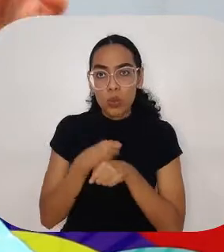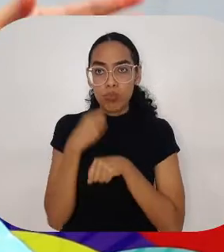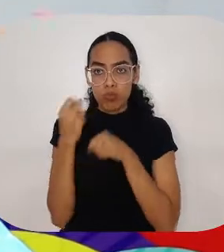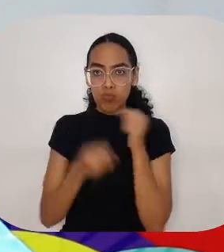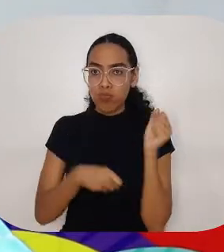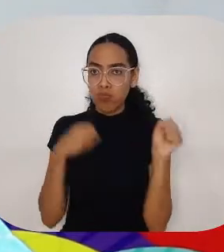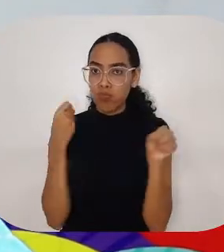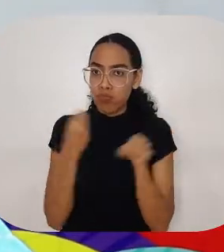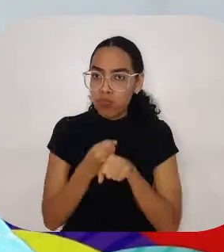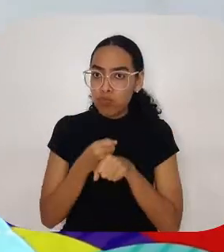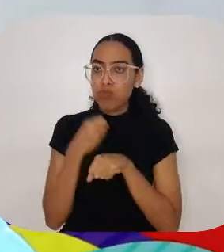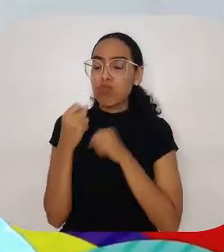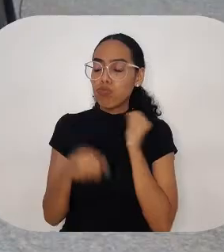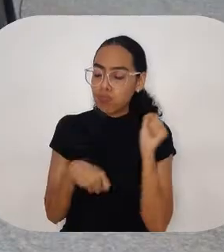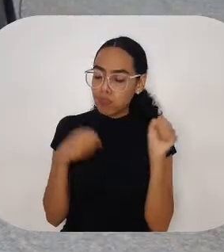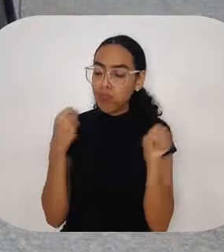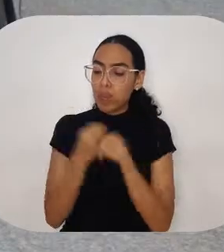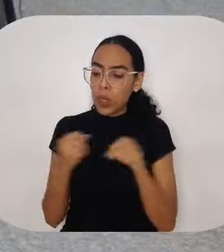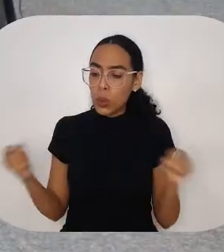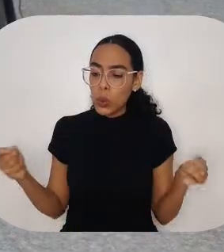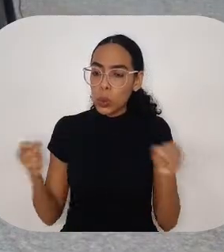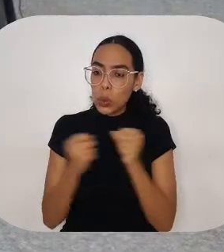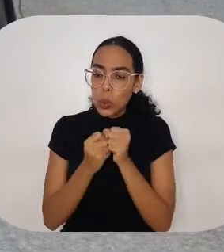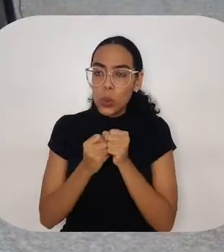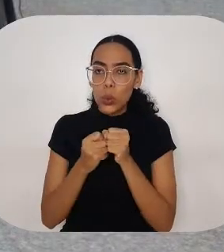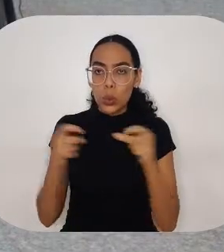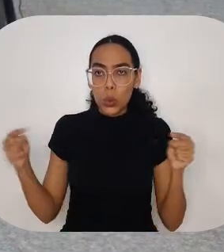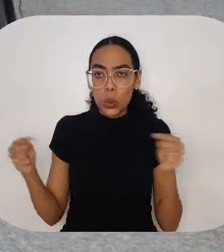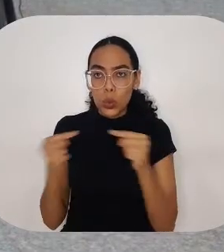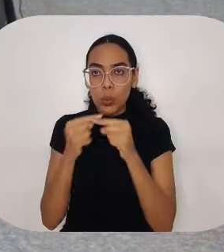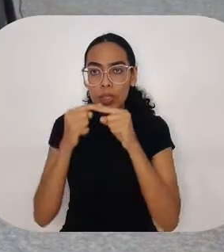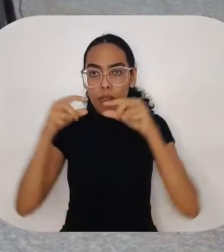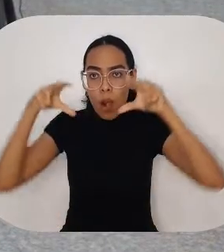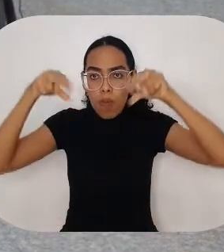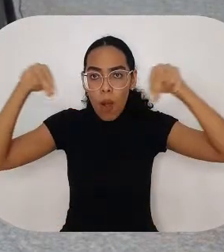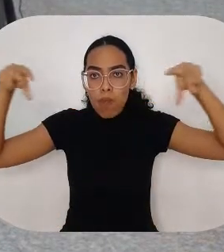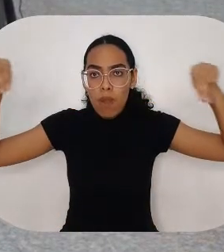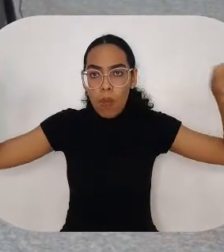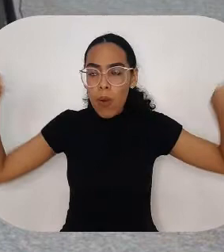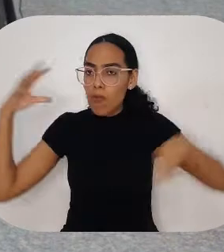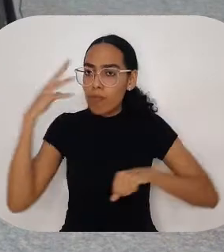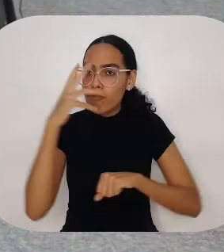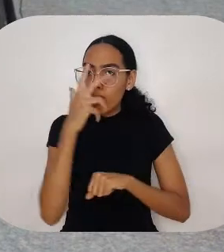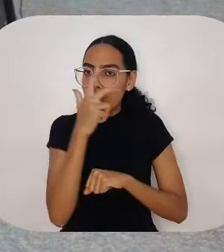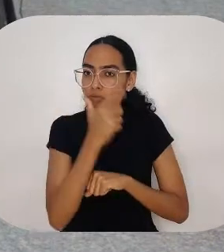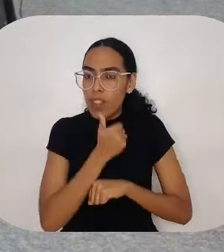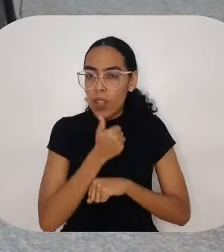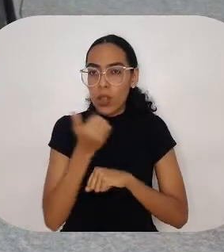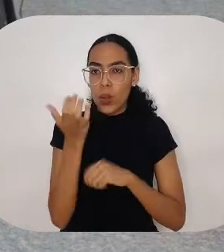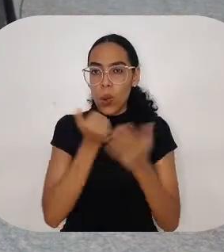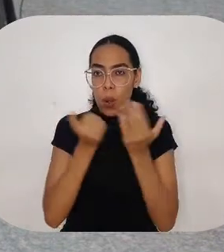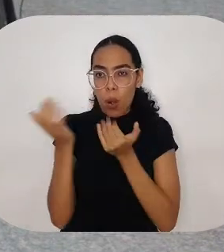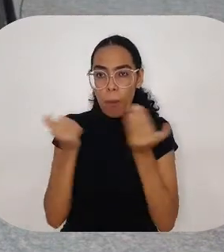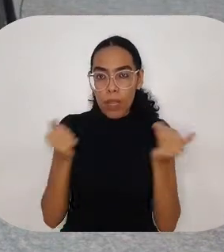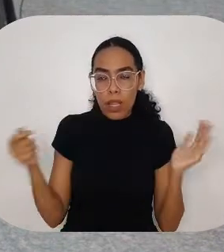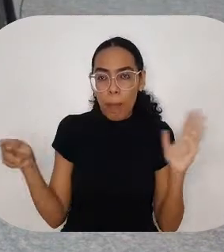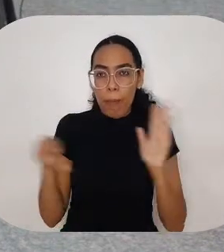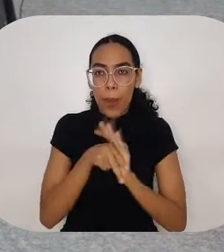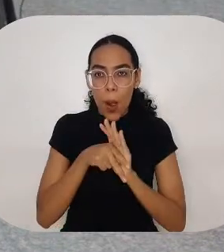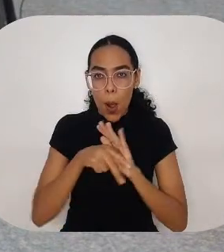Faziam comidas típicas, faziam a decoração. Ai, e era